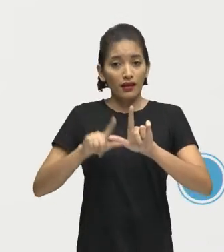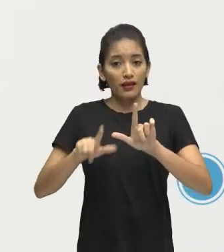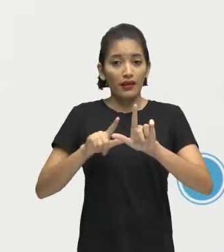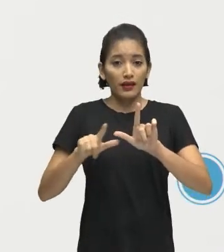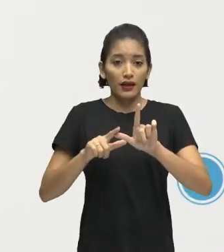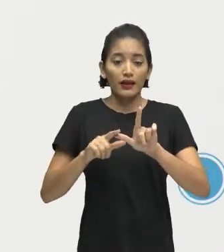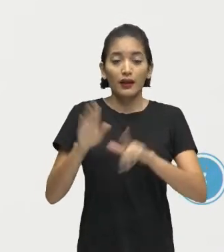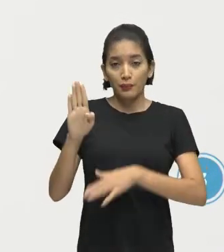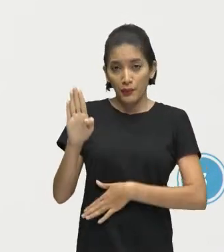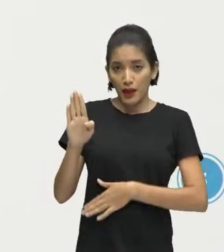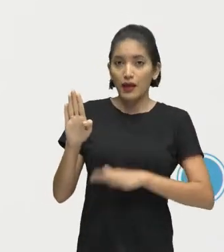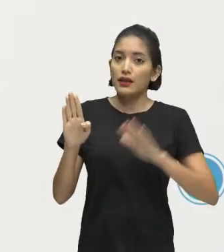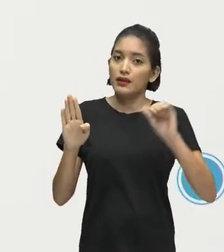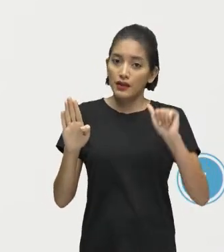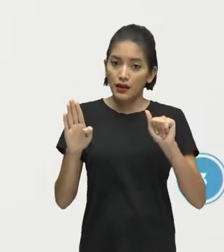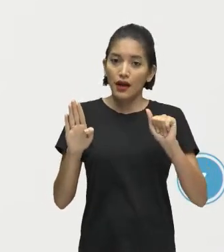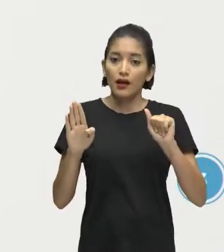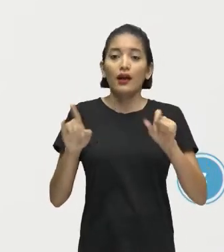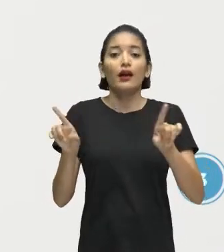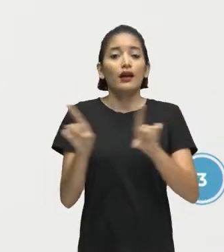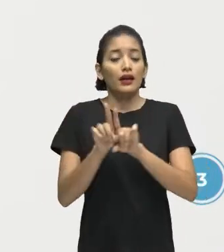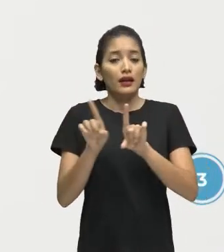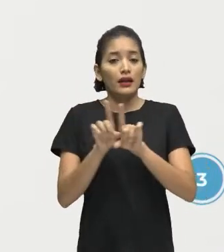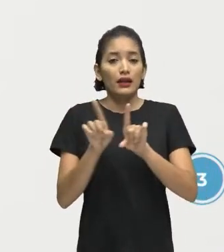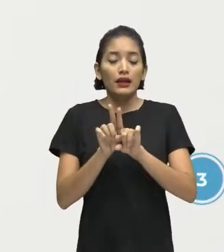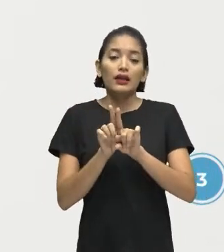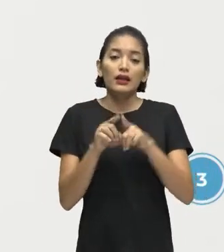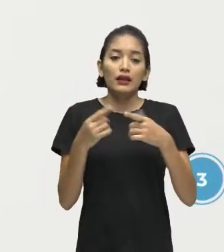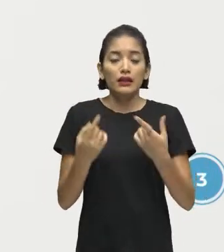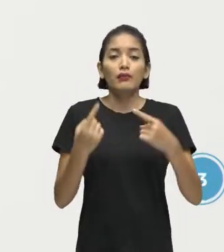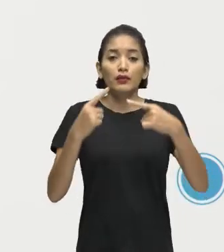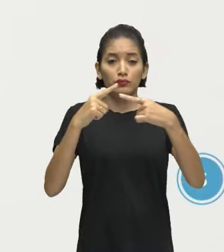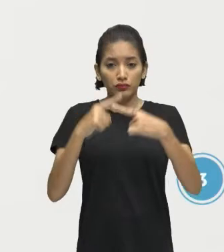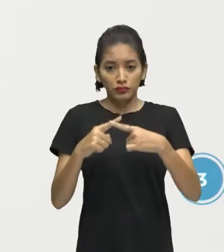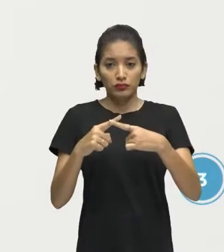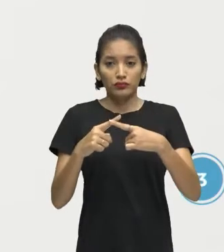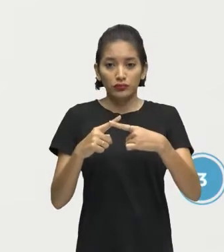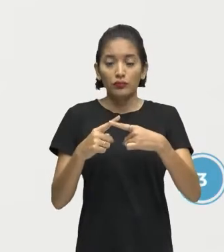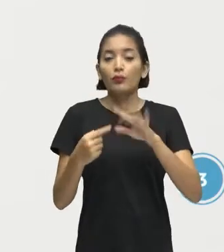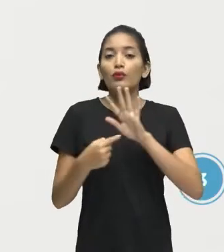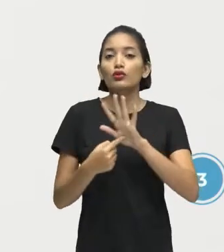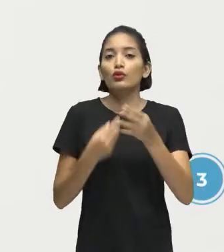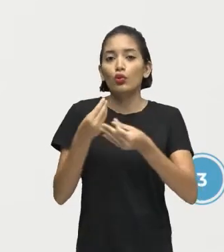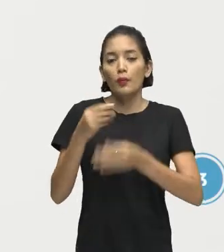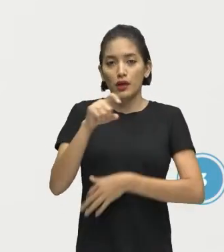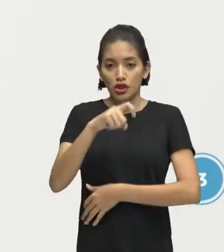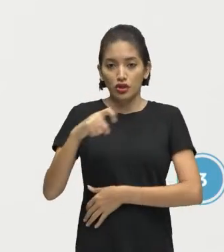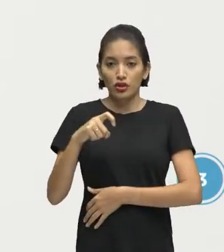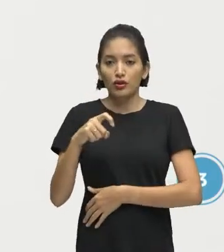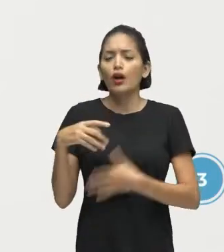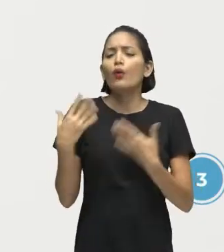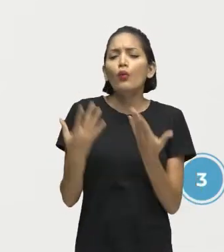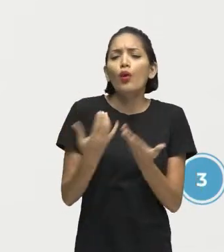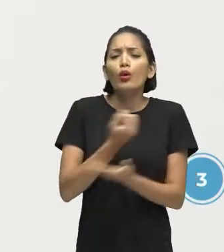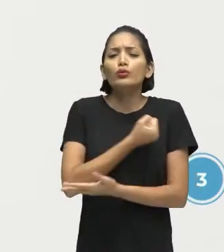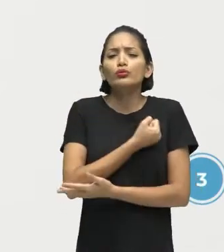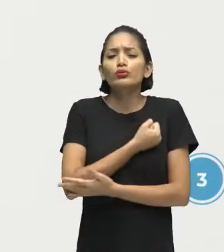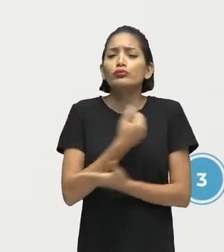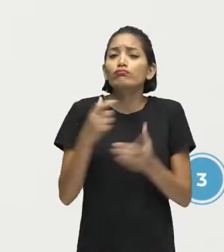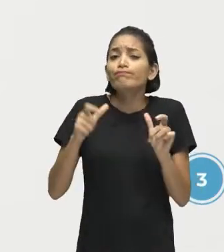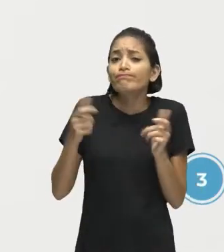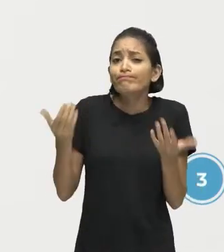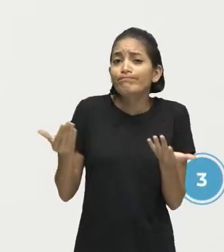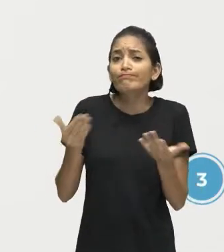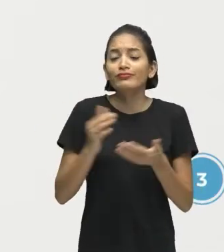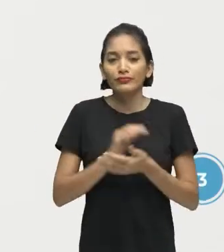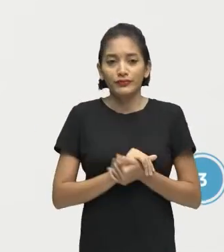e A, e a operação aqui de multiplicação representada pela letra X. E cadê o número, professora?